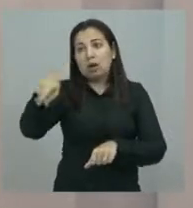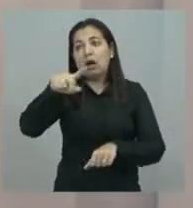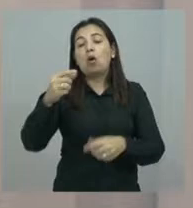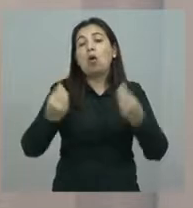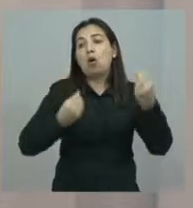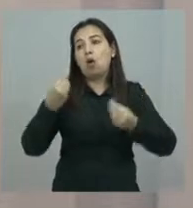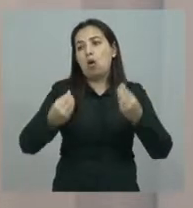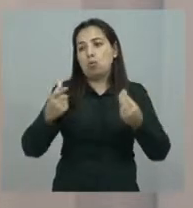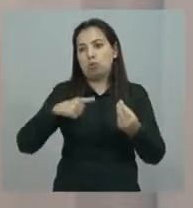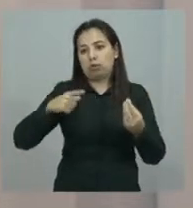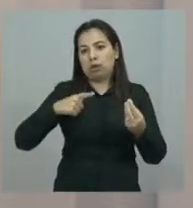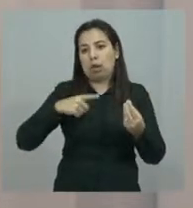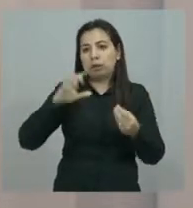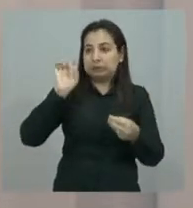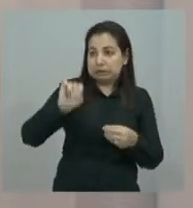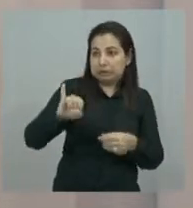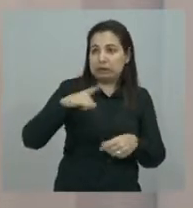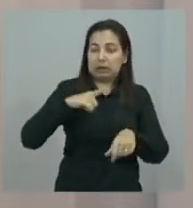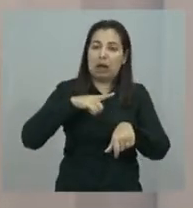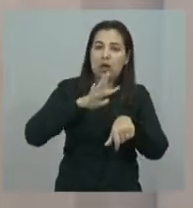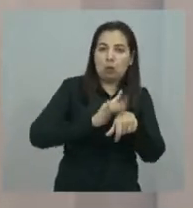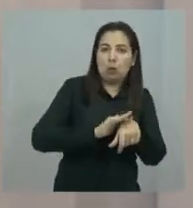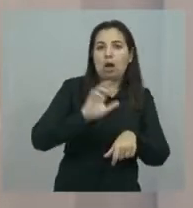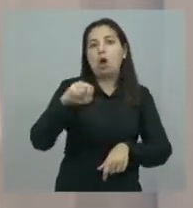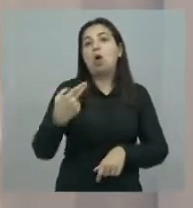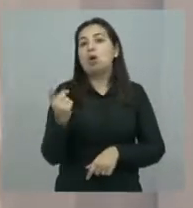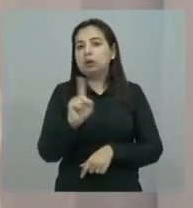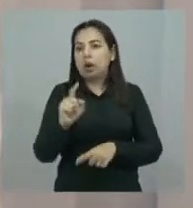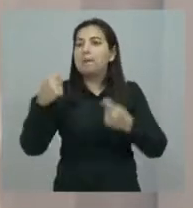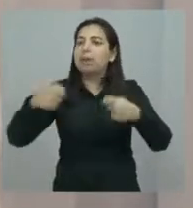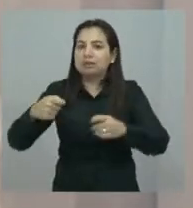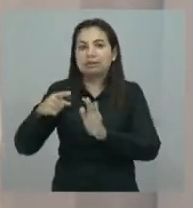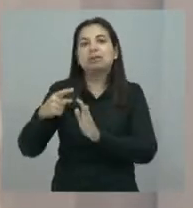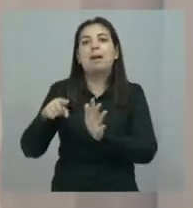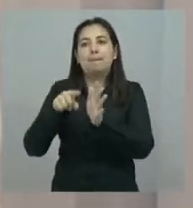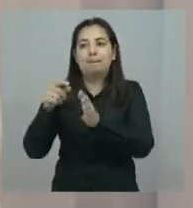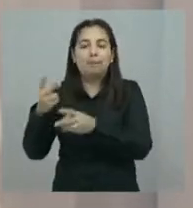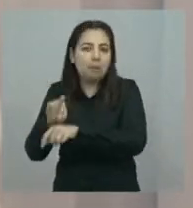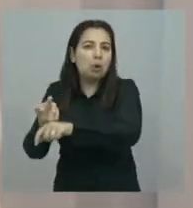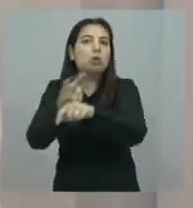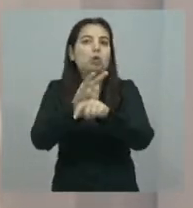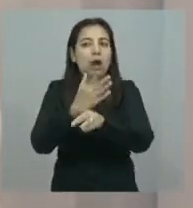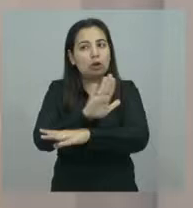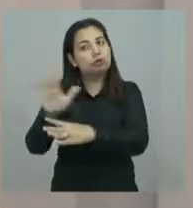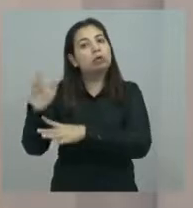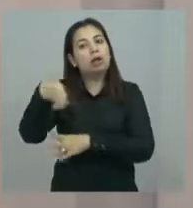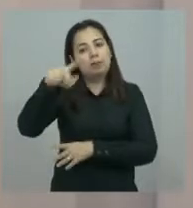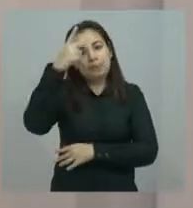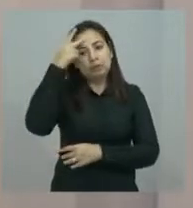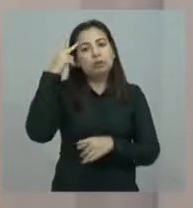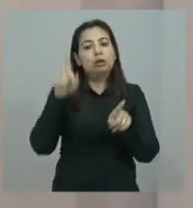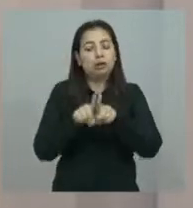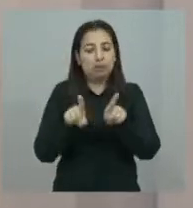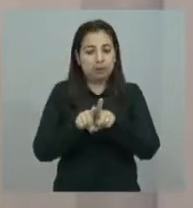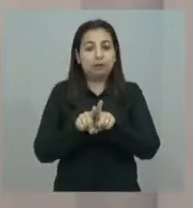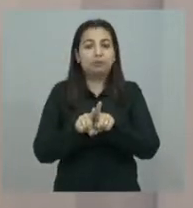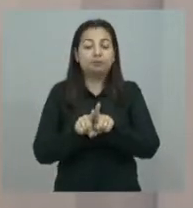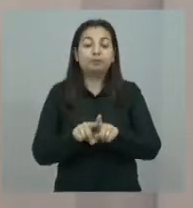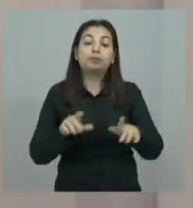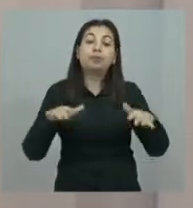estão. E a questão do HIV-C associado à droga e à prática